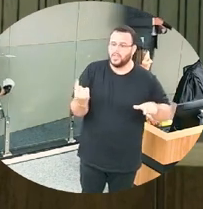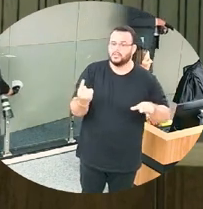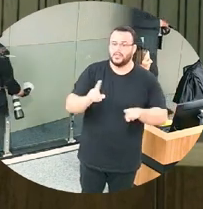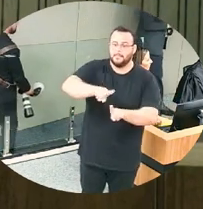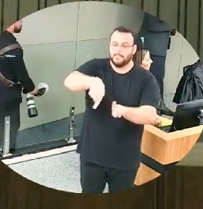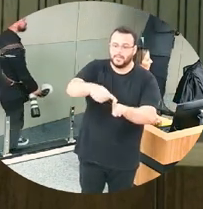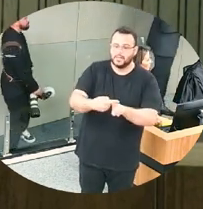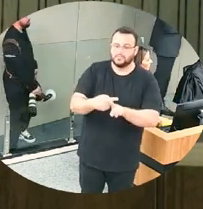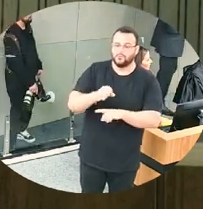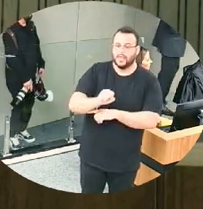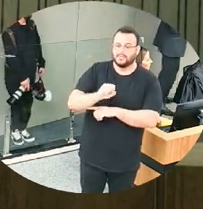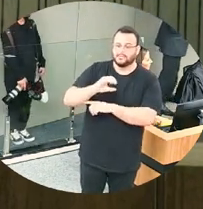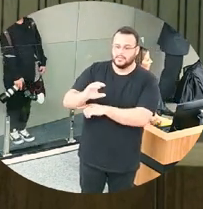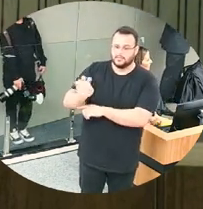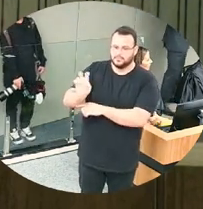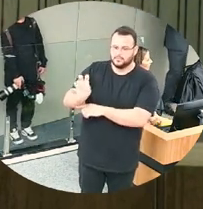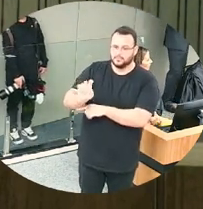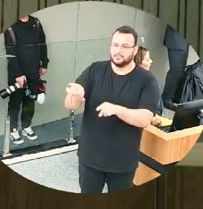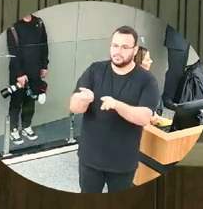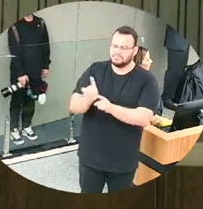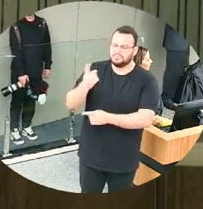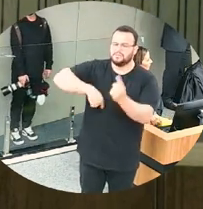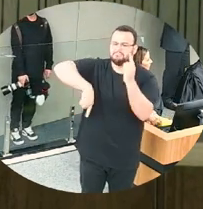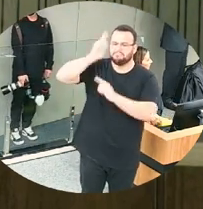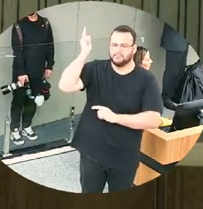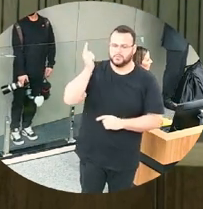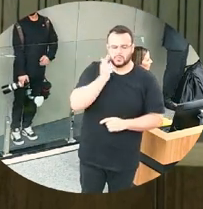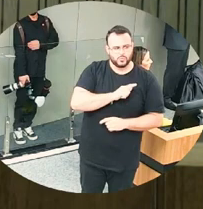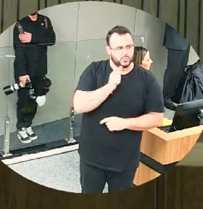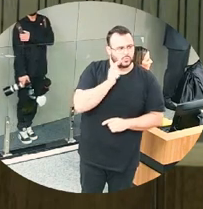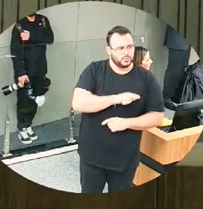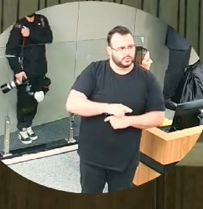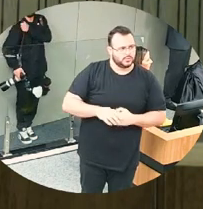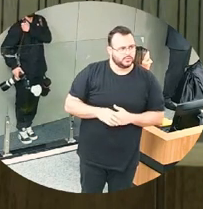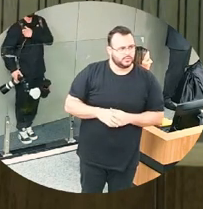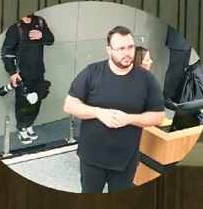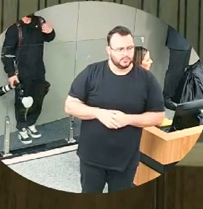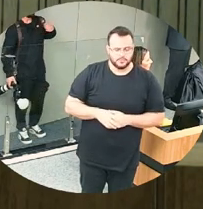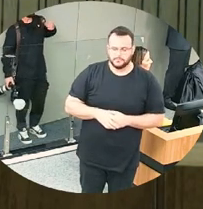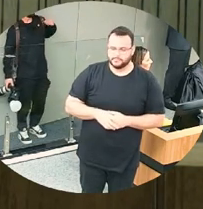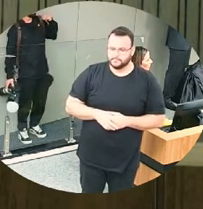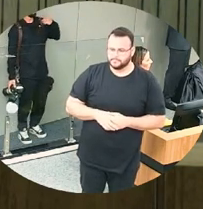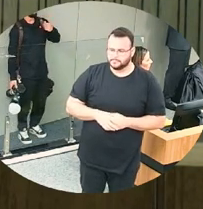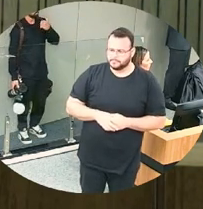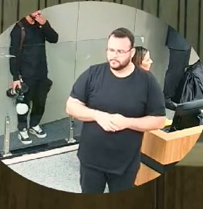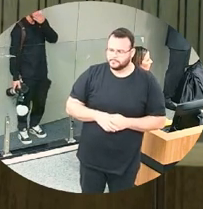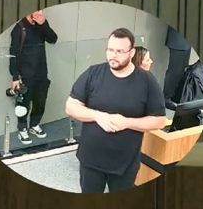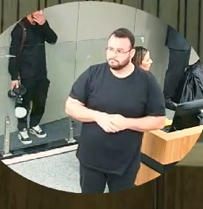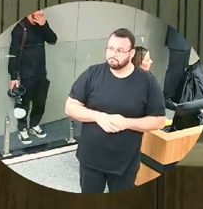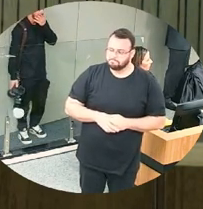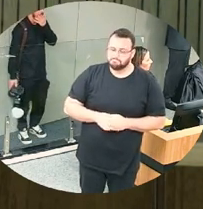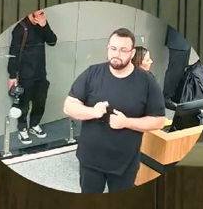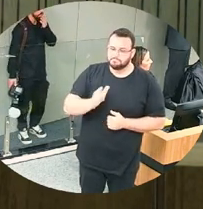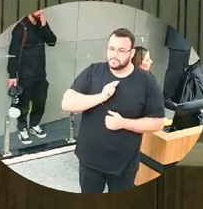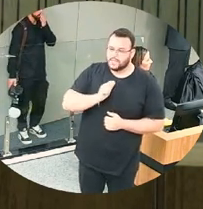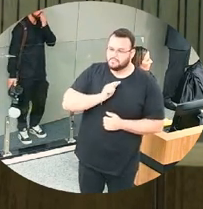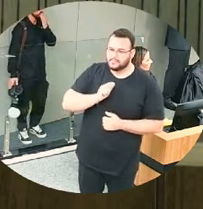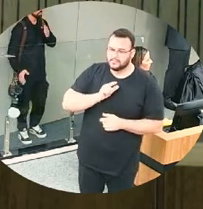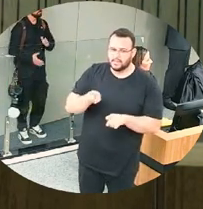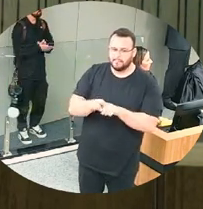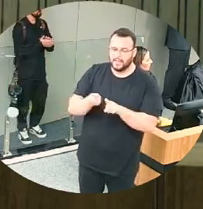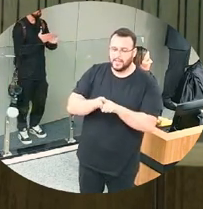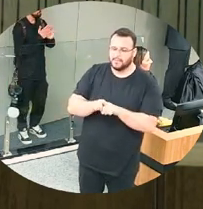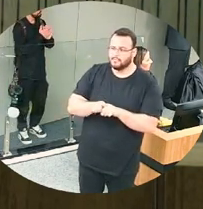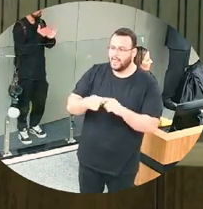mais um fc5 que também deu um diferencial na prestação jurisdicional ouvidoria